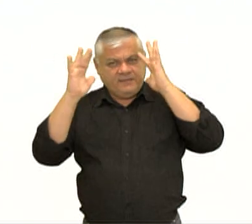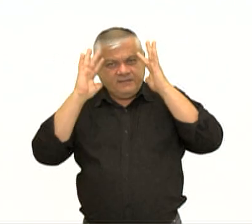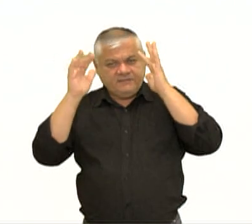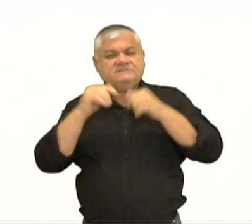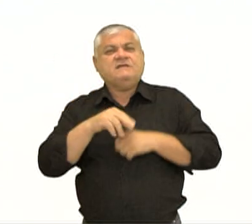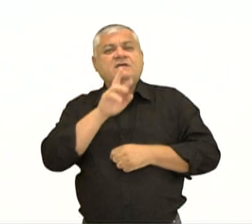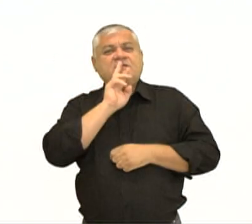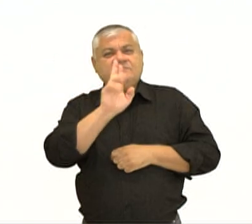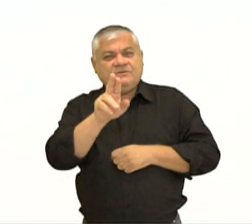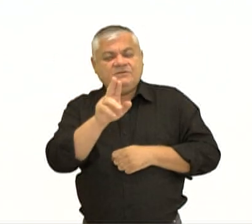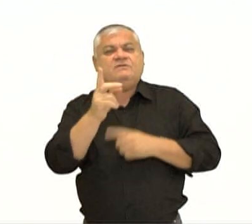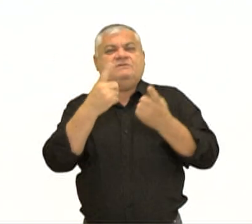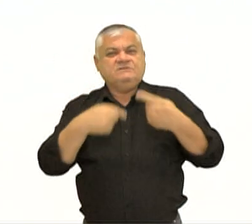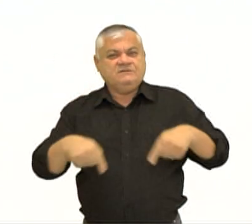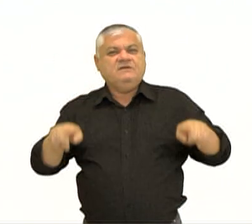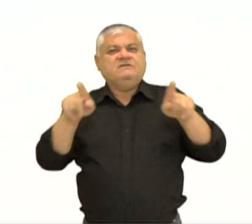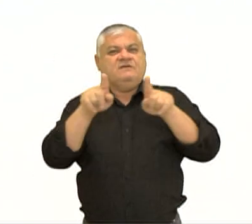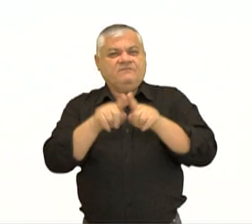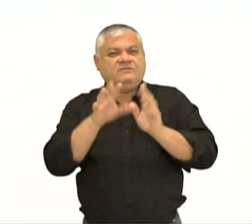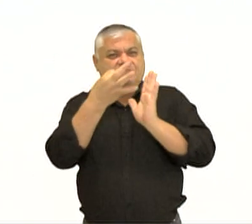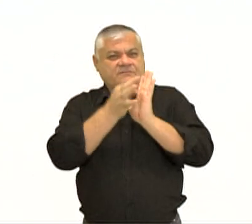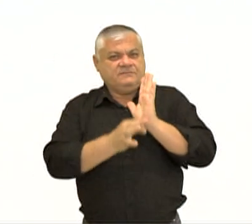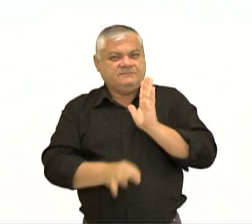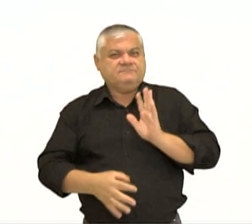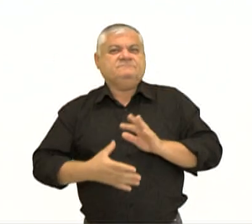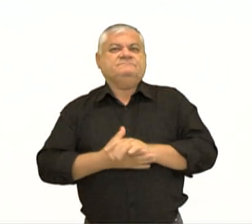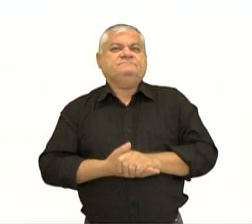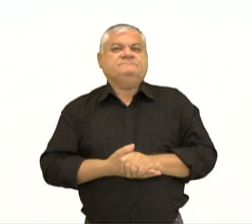pouquinho, responde e nós já voltamos com a correção.